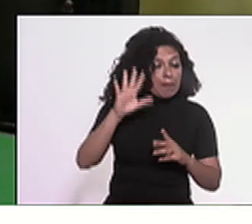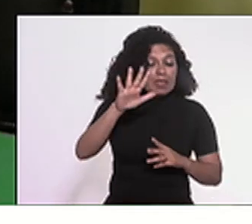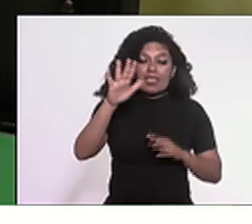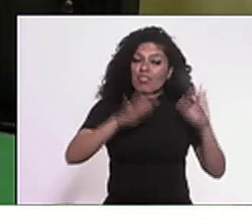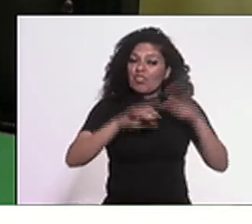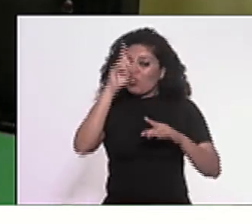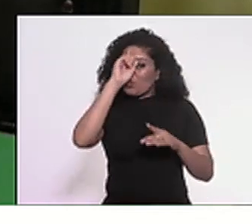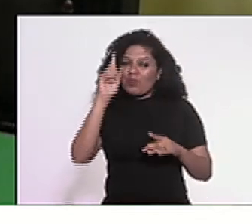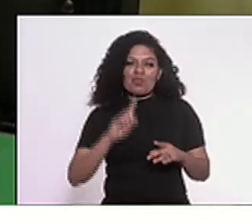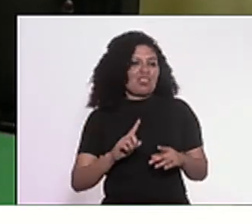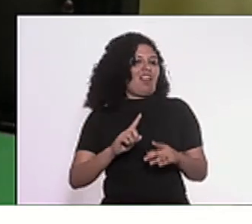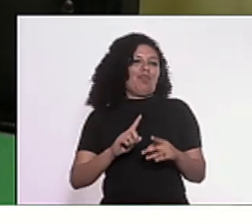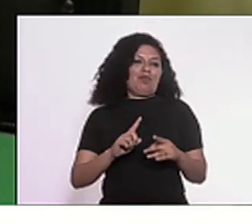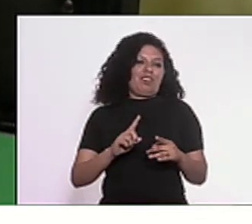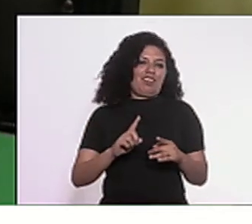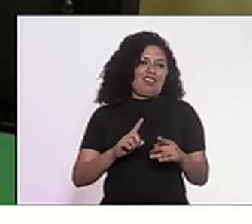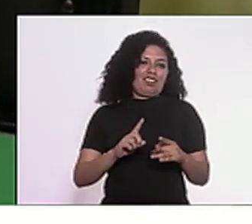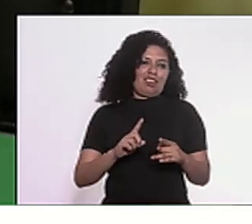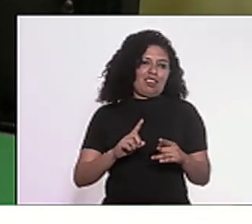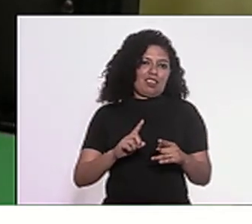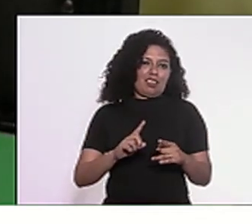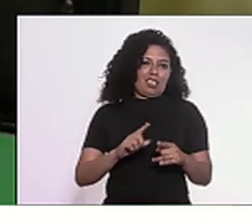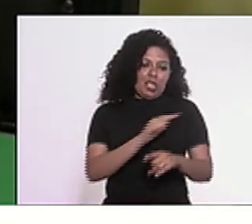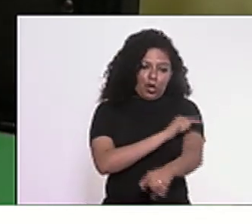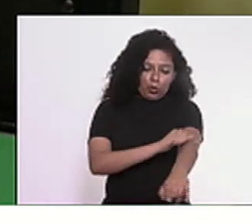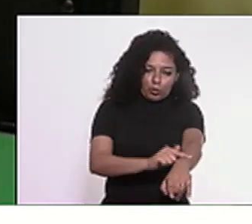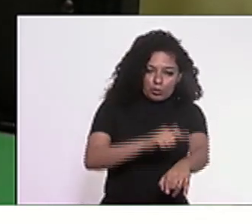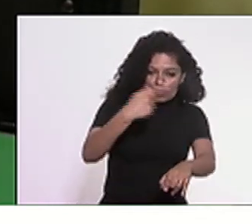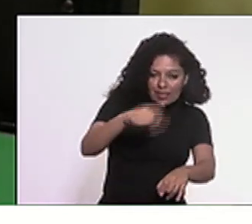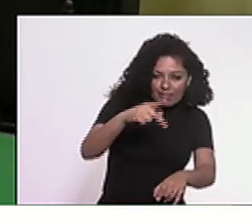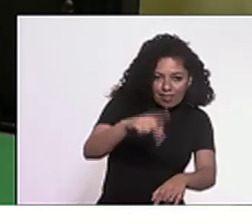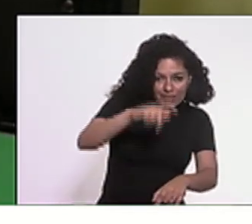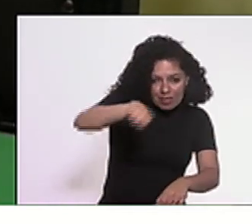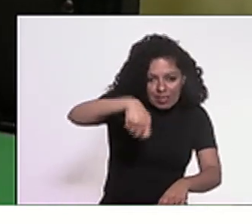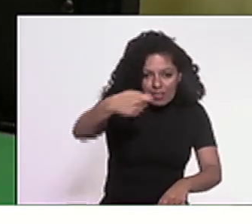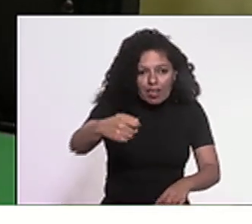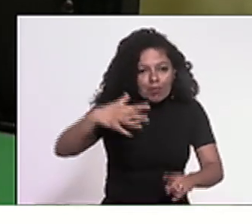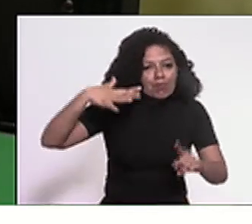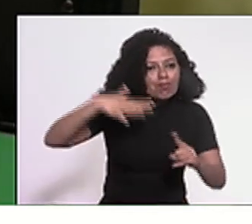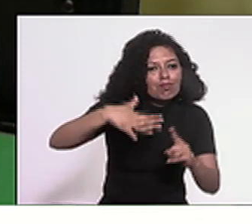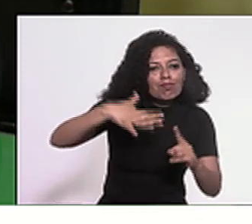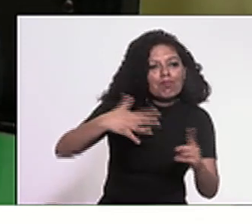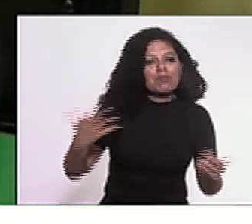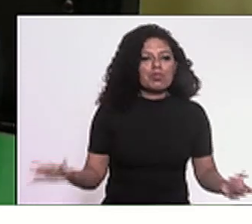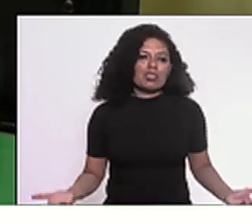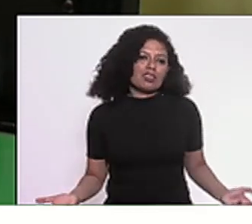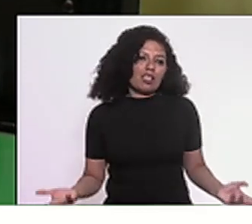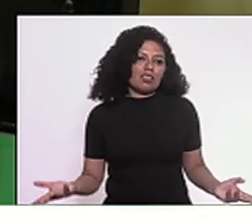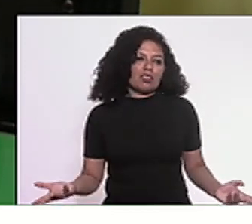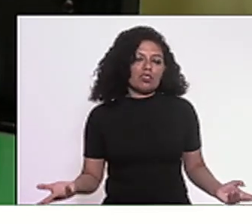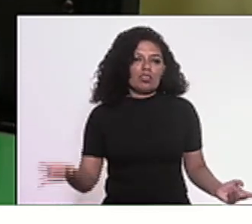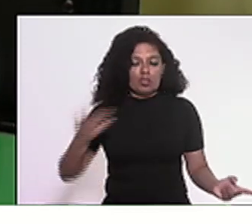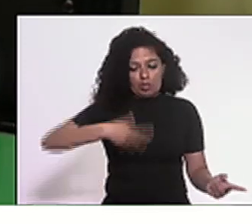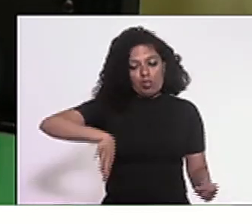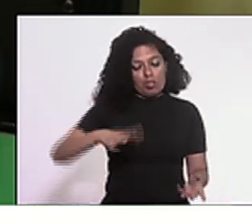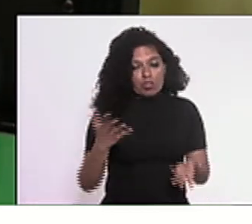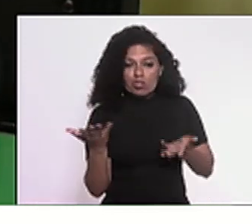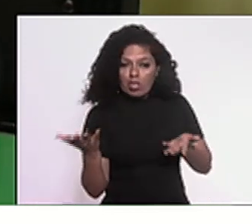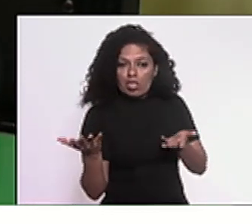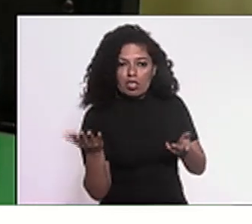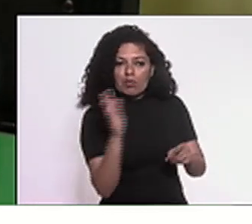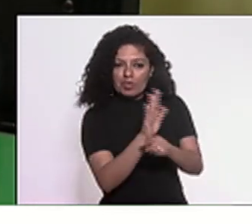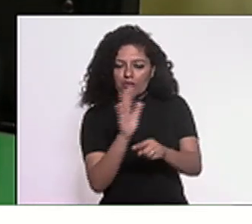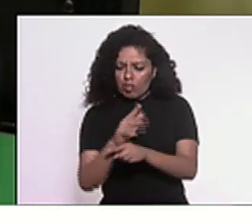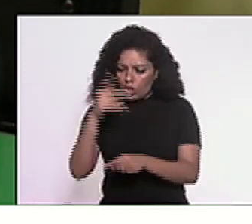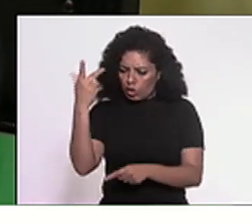né? Tem muita gente que pratica o assédio sem saber que aquilo é um assédio, né? Então, a gente quer ajudar essas pessoas